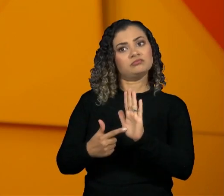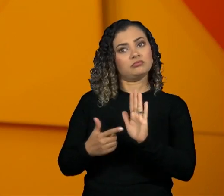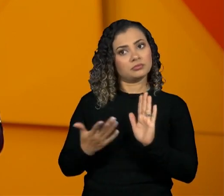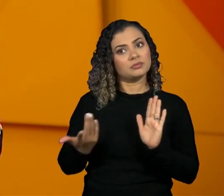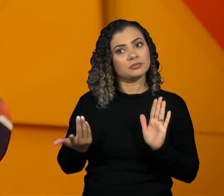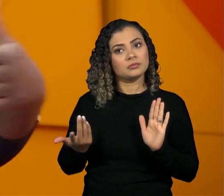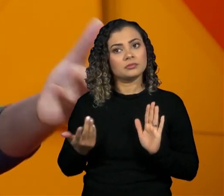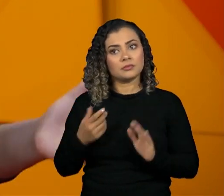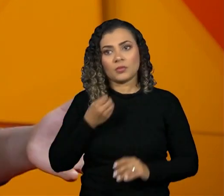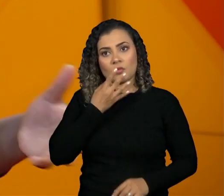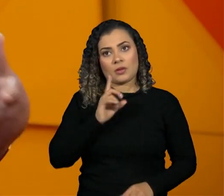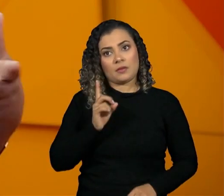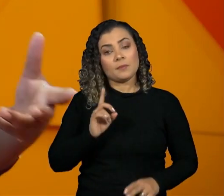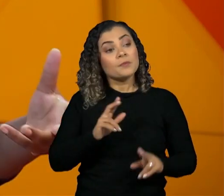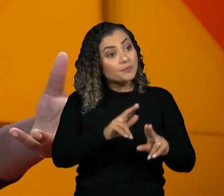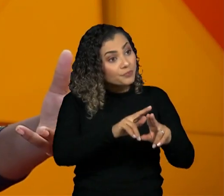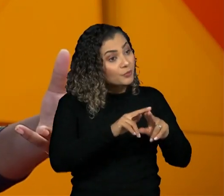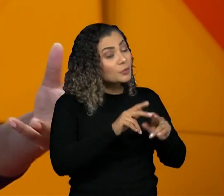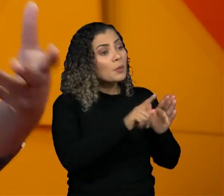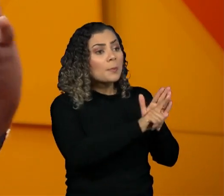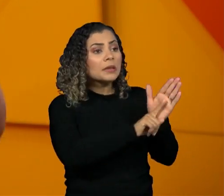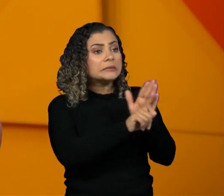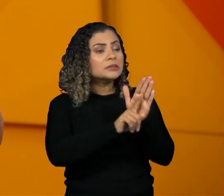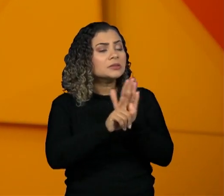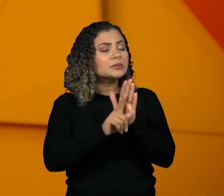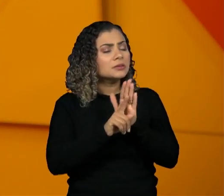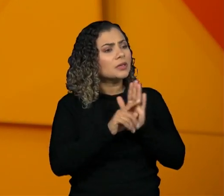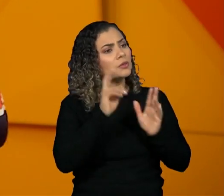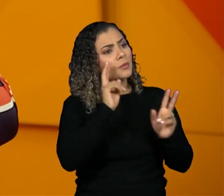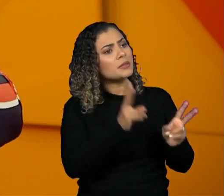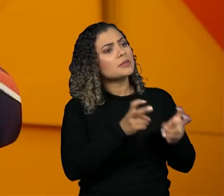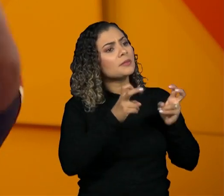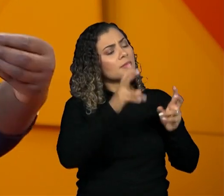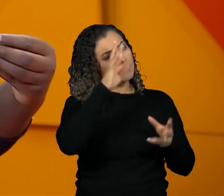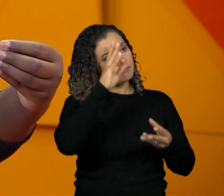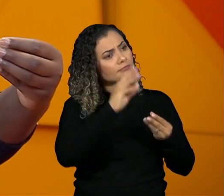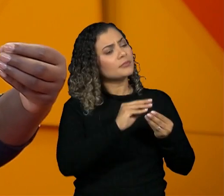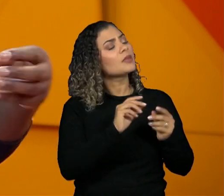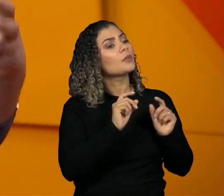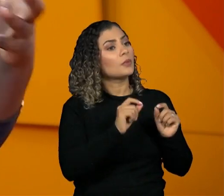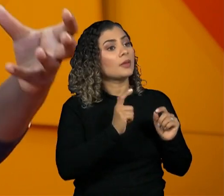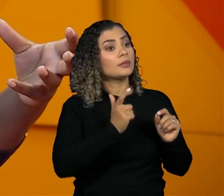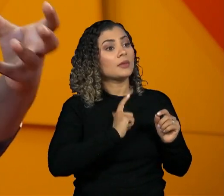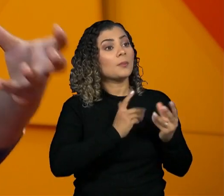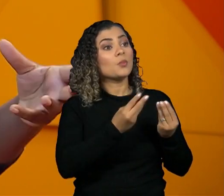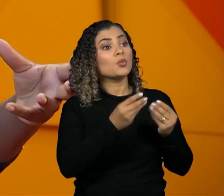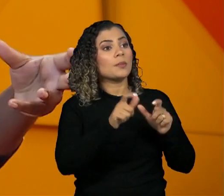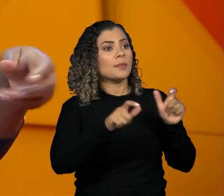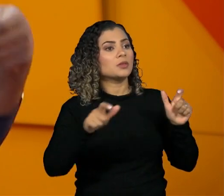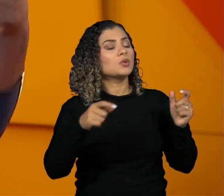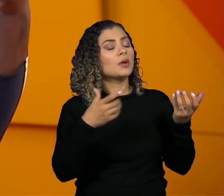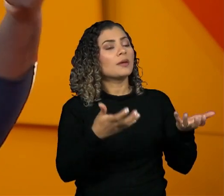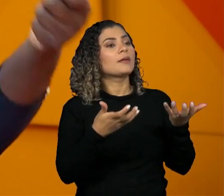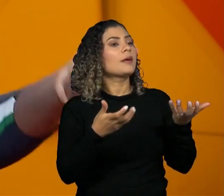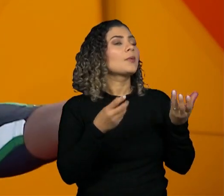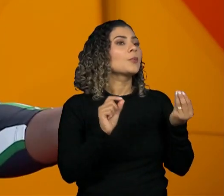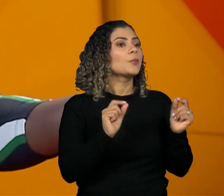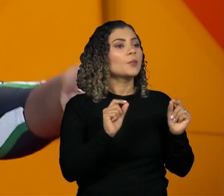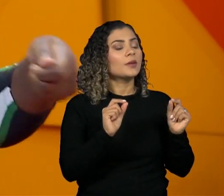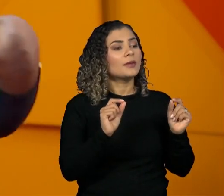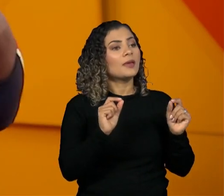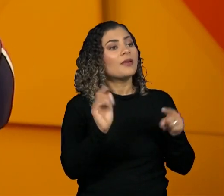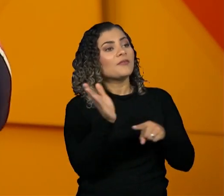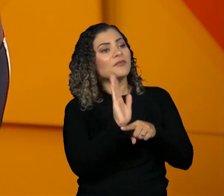Agora, Heraldo, enquanto eu estava pesquisando para esse programa, eu vi que tem um aumento muito grande de busca, de procura, por programas